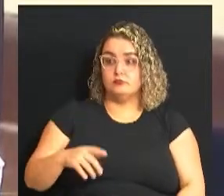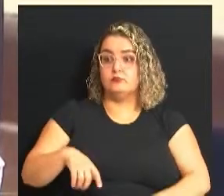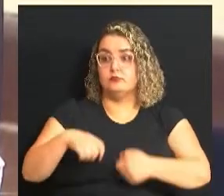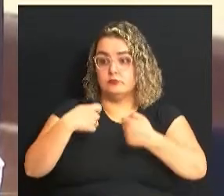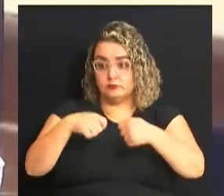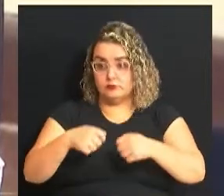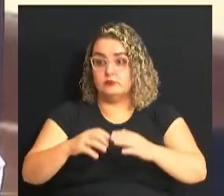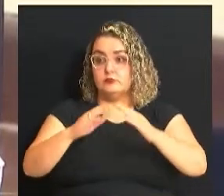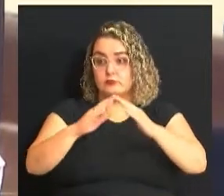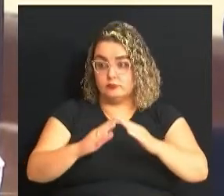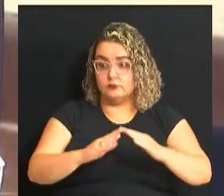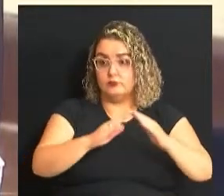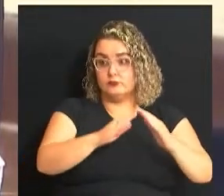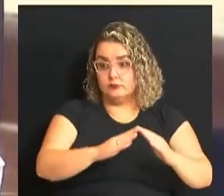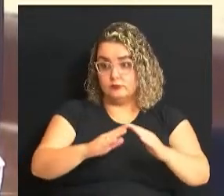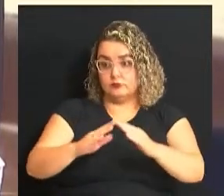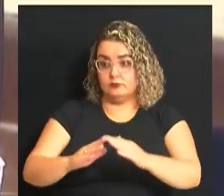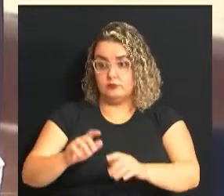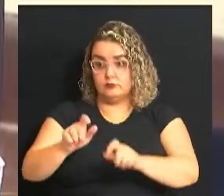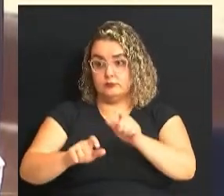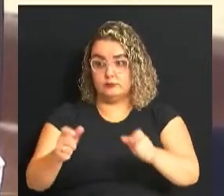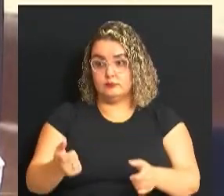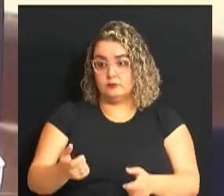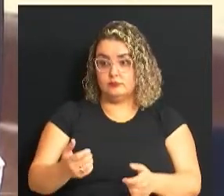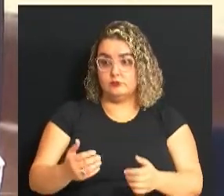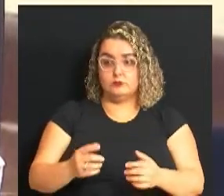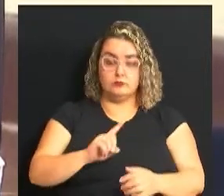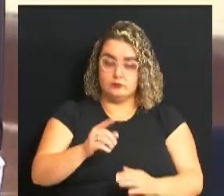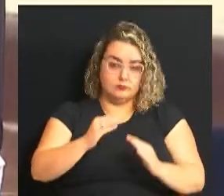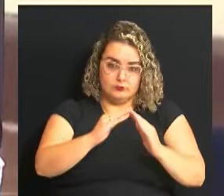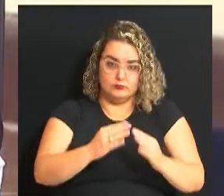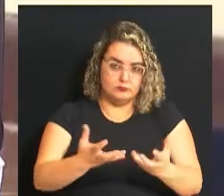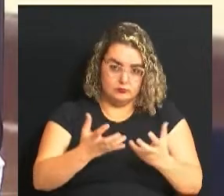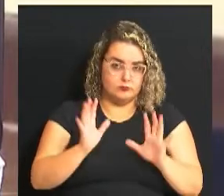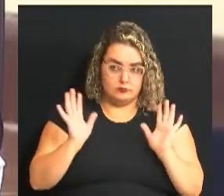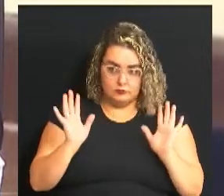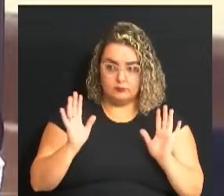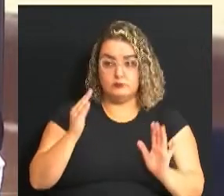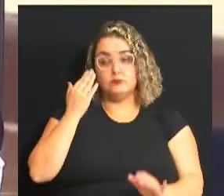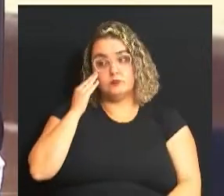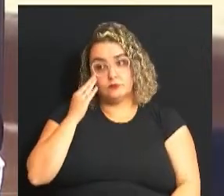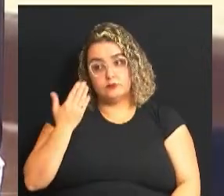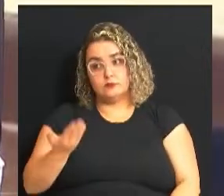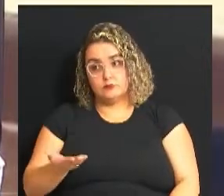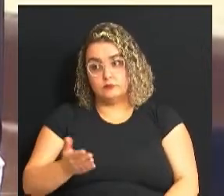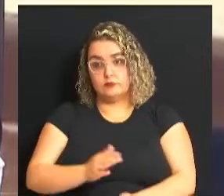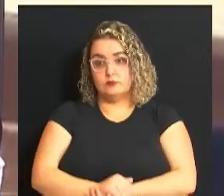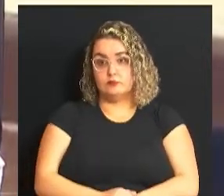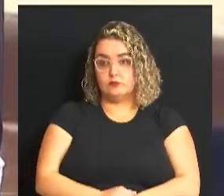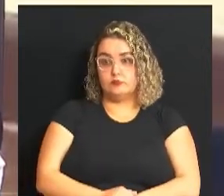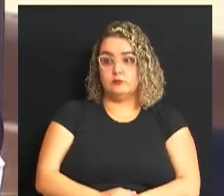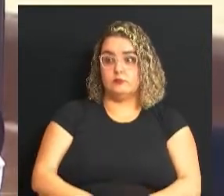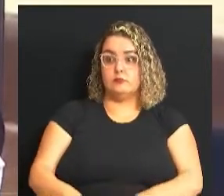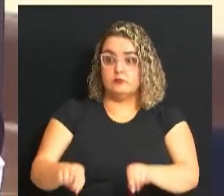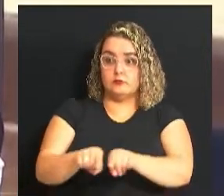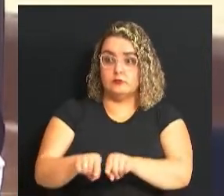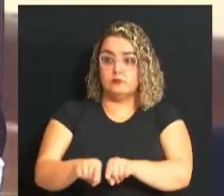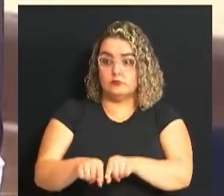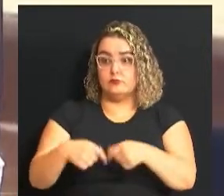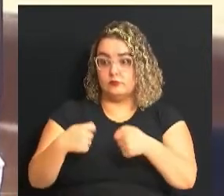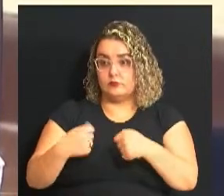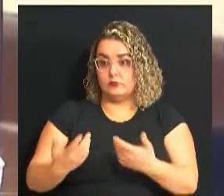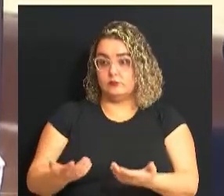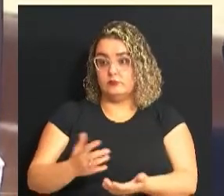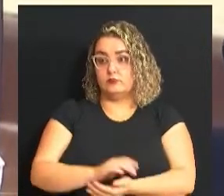de moradia, e as pessoas não moram ali porque querem, né? Eu entendo assim. E, ao mesmo tempo, que elas precisam. E, ao